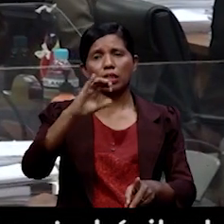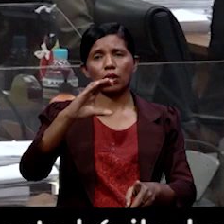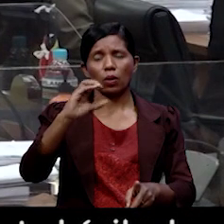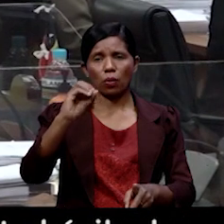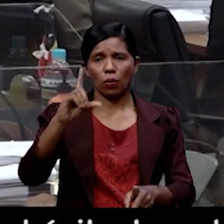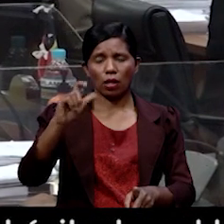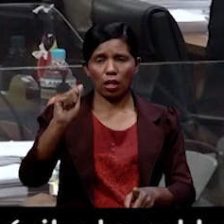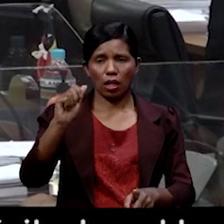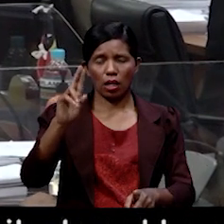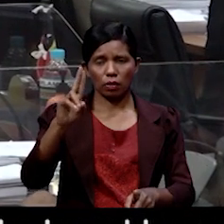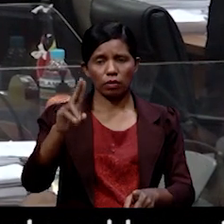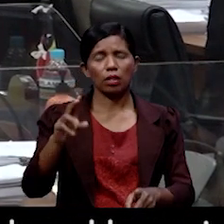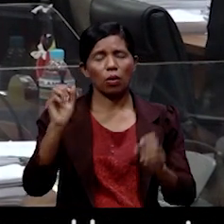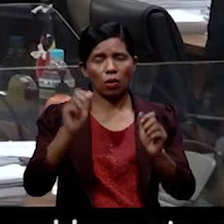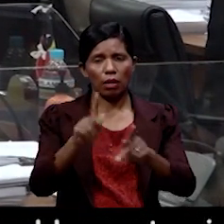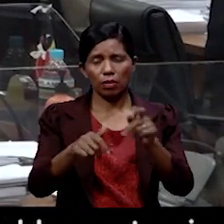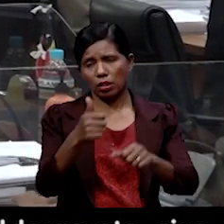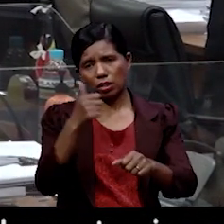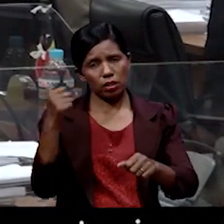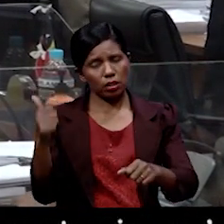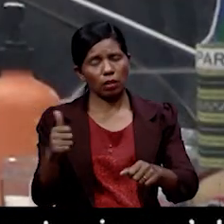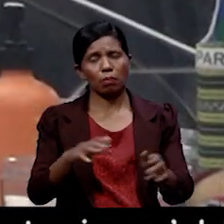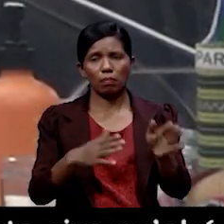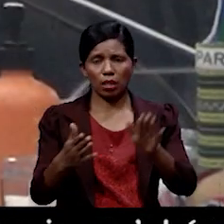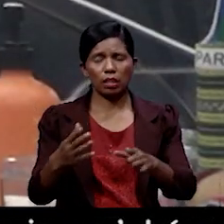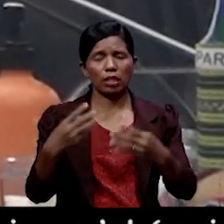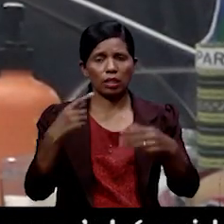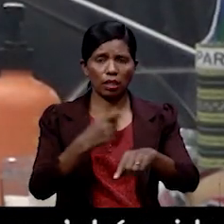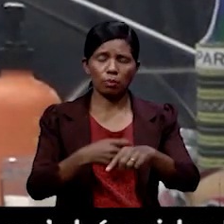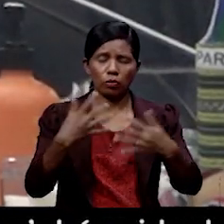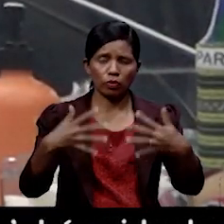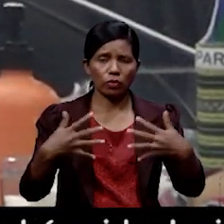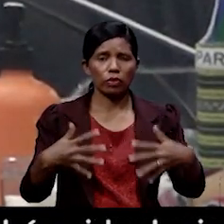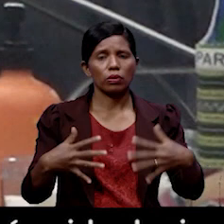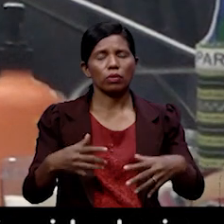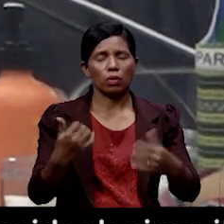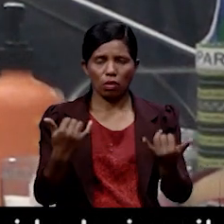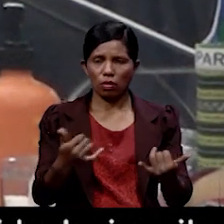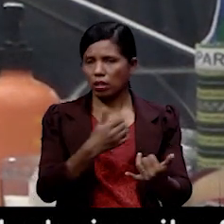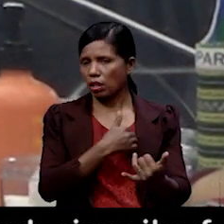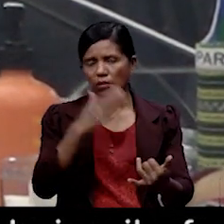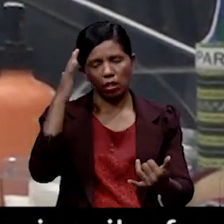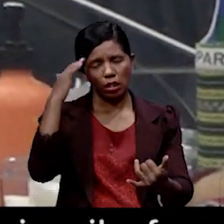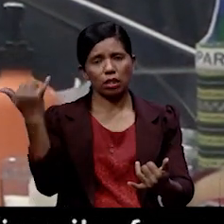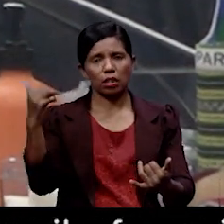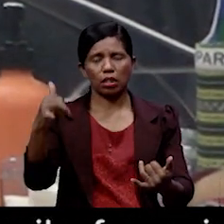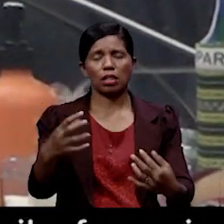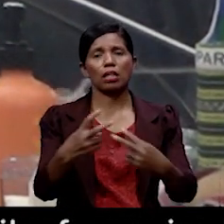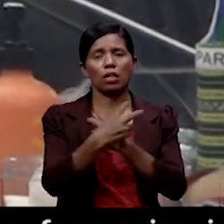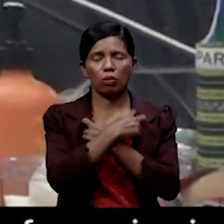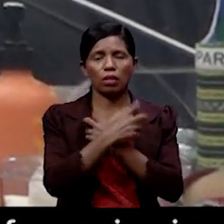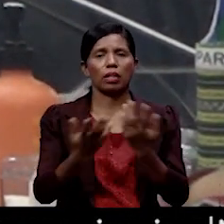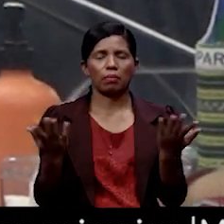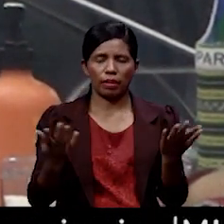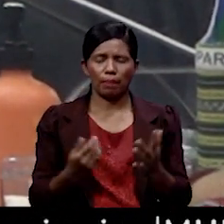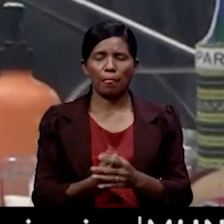Saudoso Ciracelo, Nebe Mate durante Funo, tu agora Cidau Catene, Cirane Paradeiro. Membro Parlamento de Rato Exense, né,